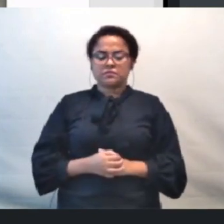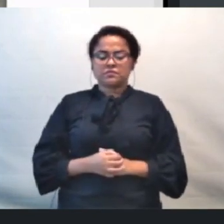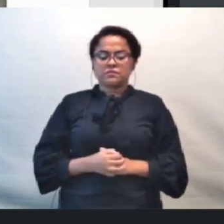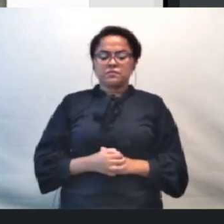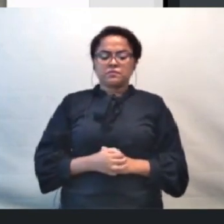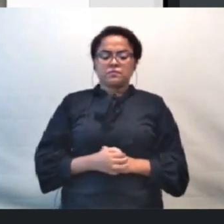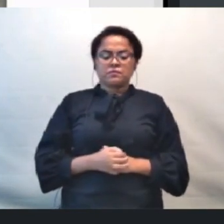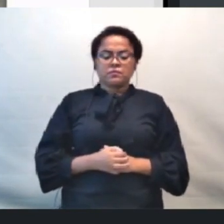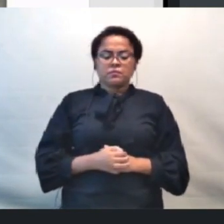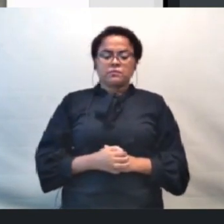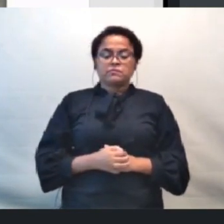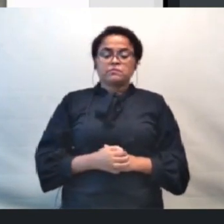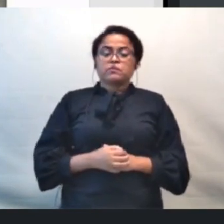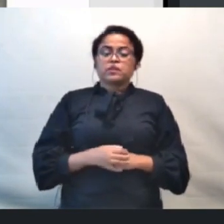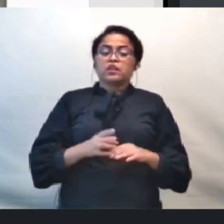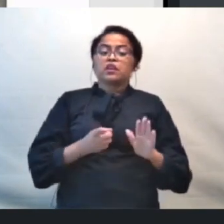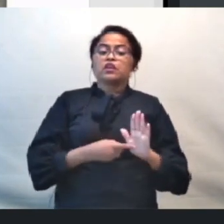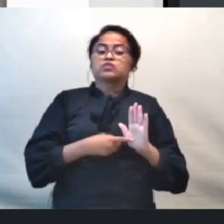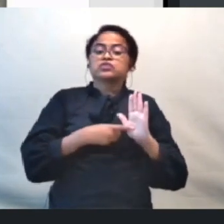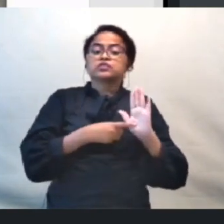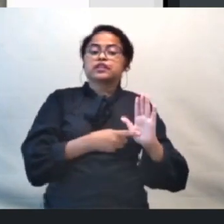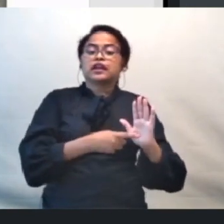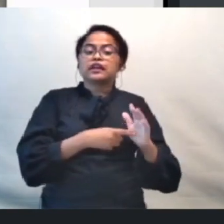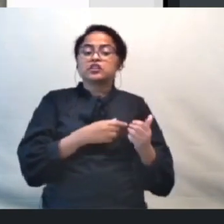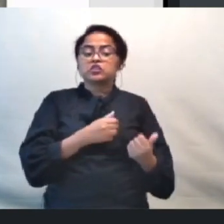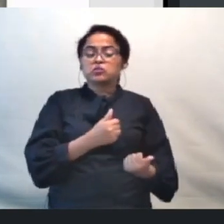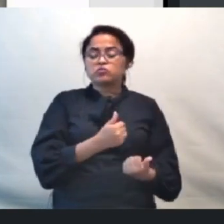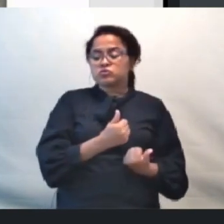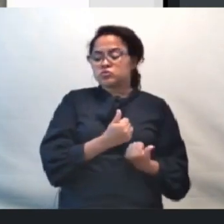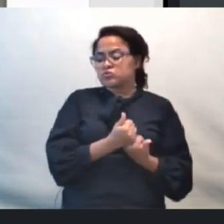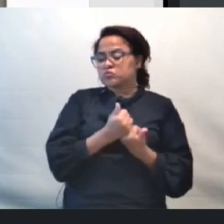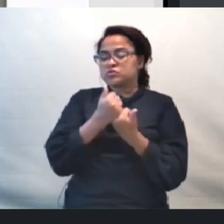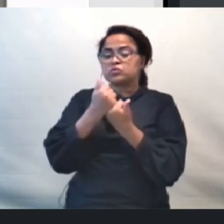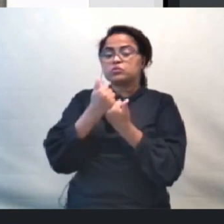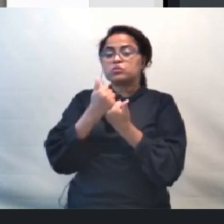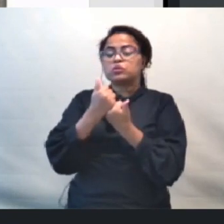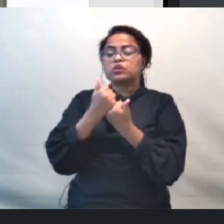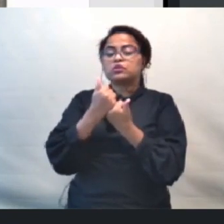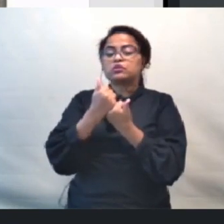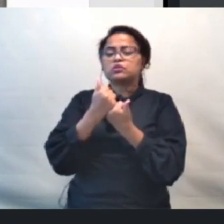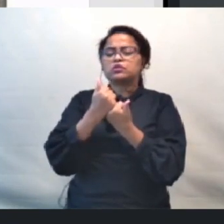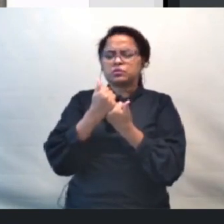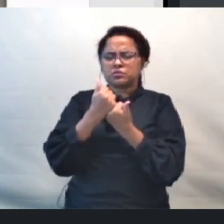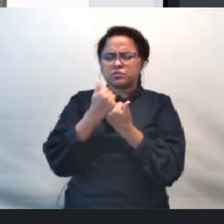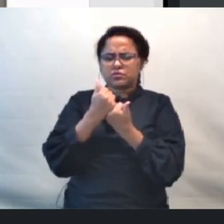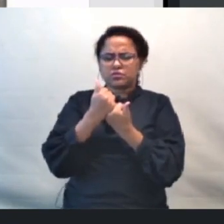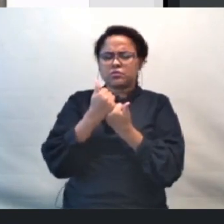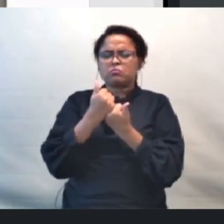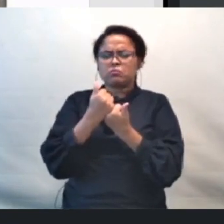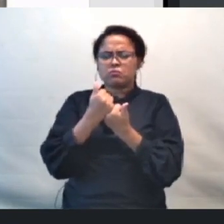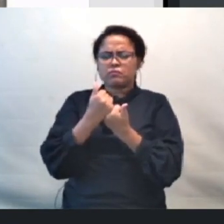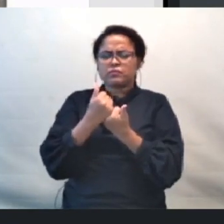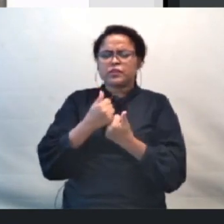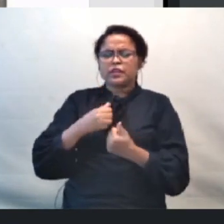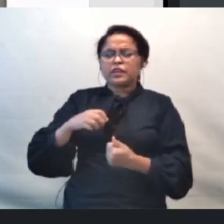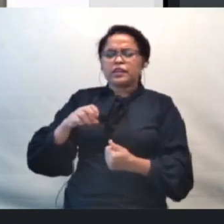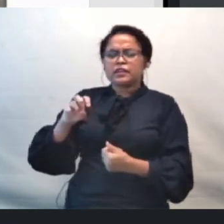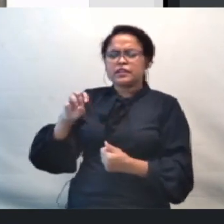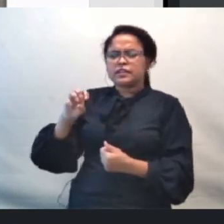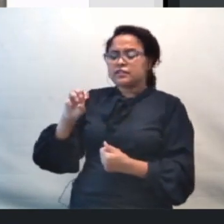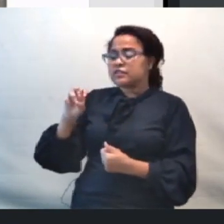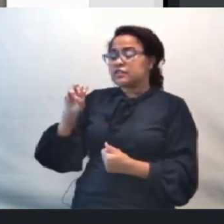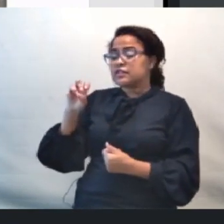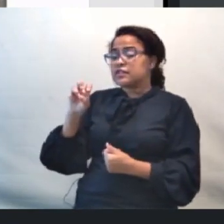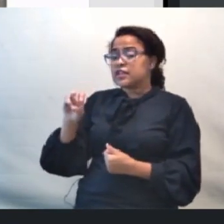Aqui o destaque para substituição, né, de 541 ônibus, então, na verdade são 541 ônibus